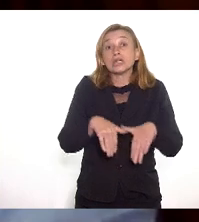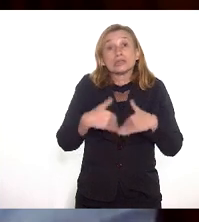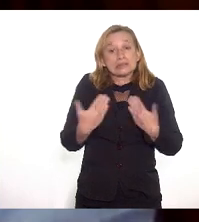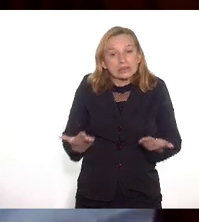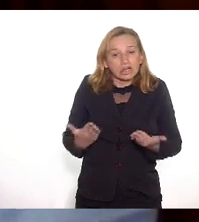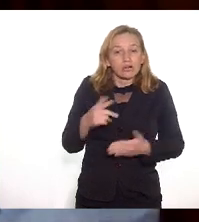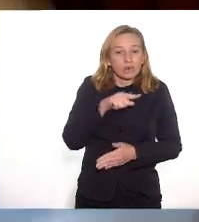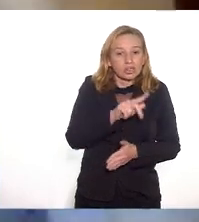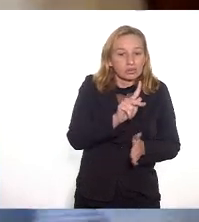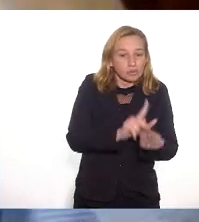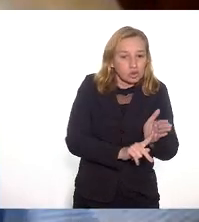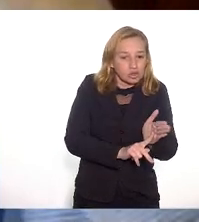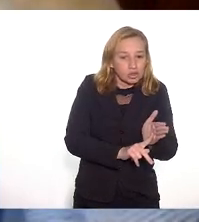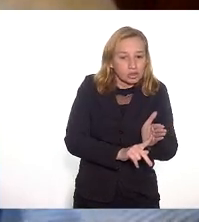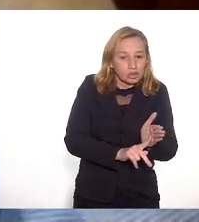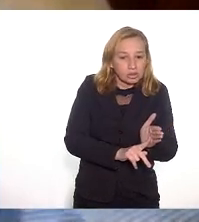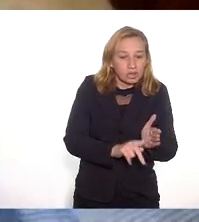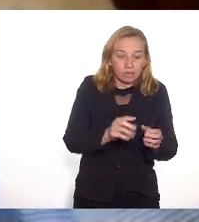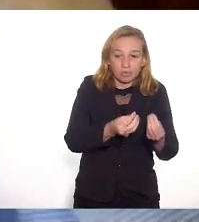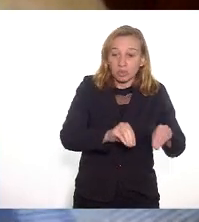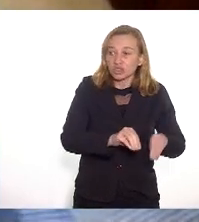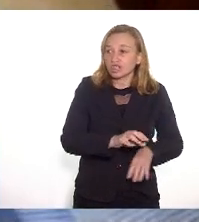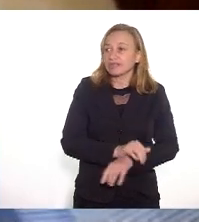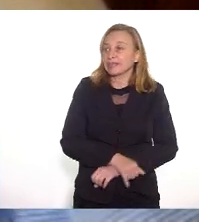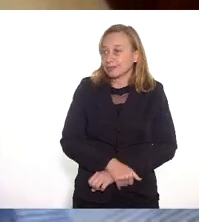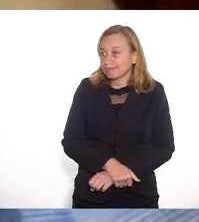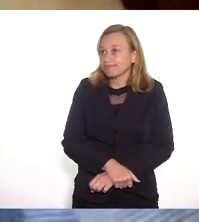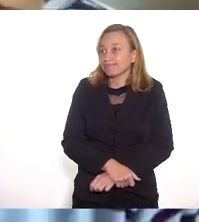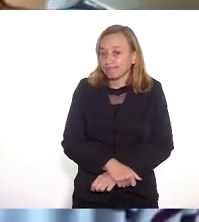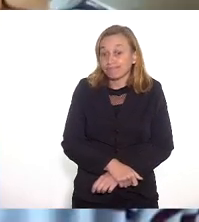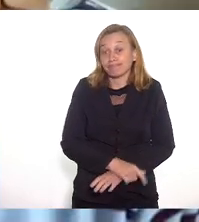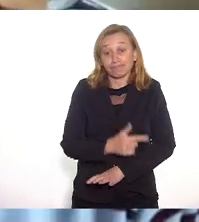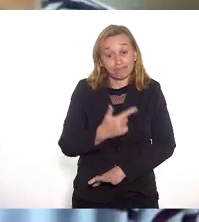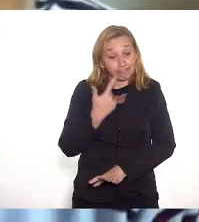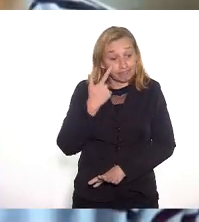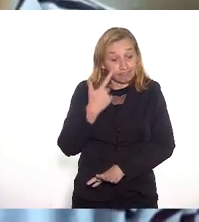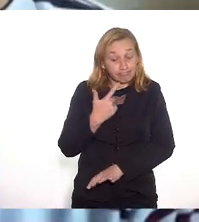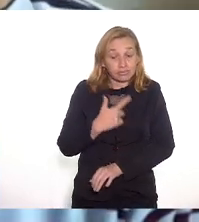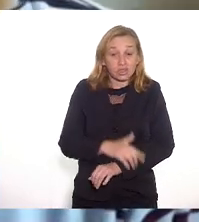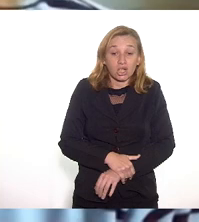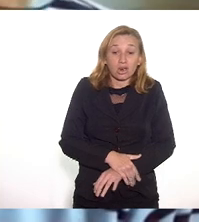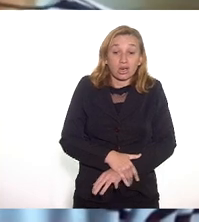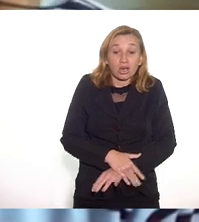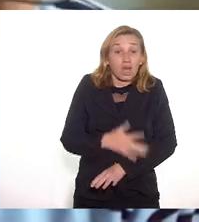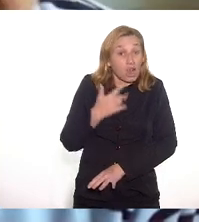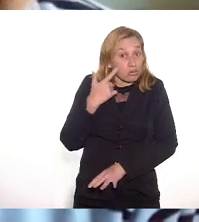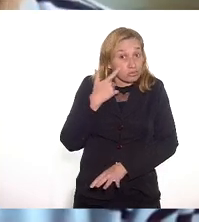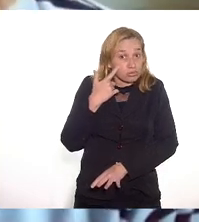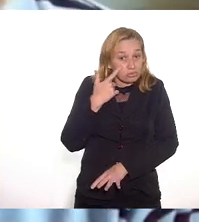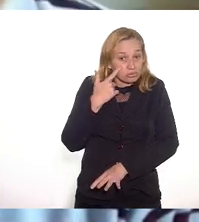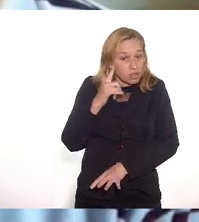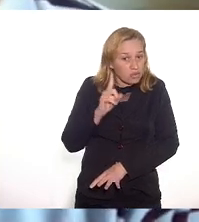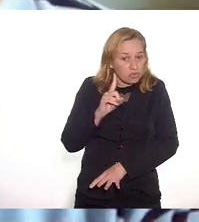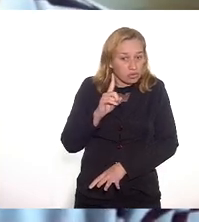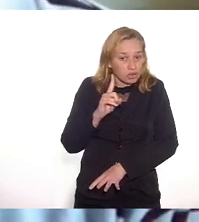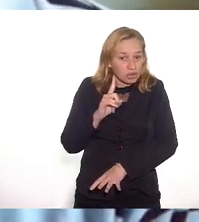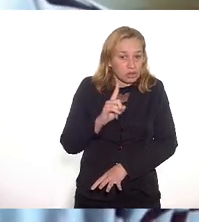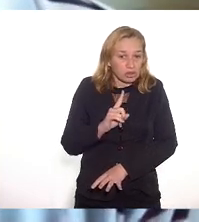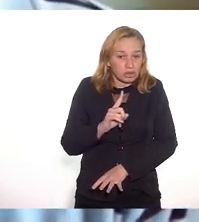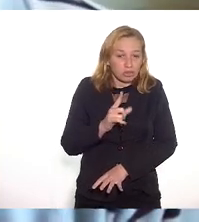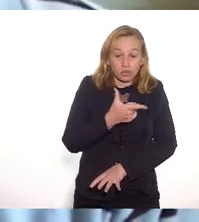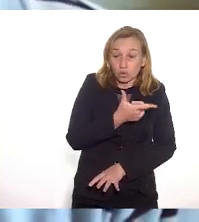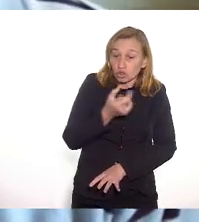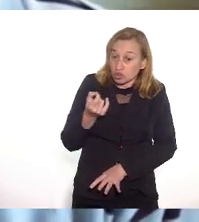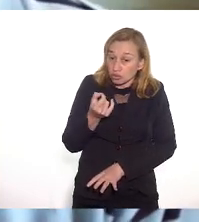Então, esse projeto está pela prejudicabilidade. Olha só, eu não verifiquei que um projeto para arquivo de